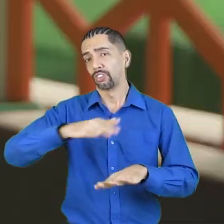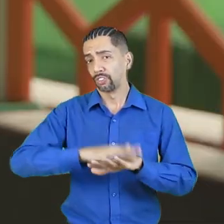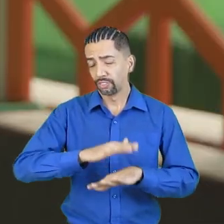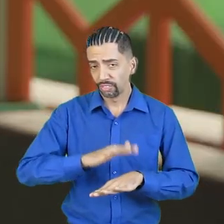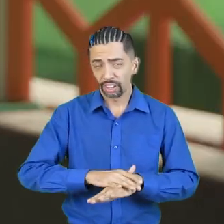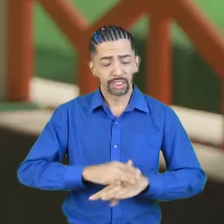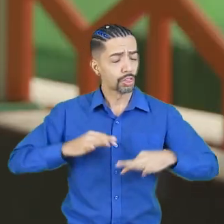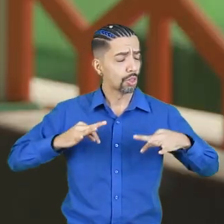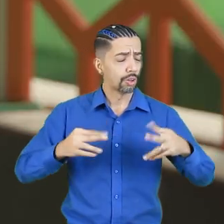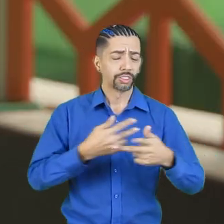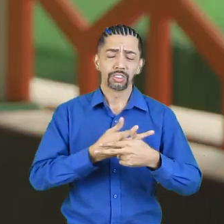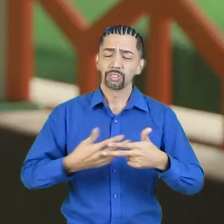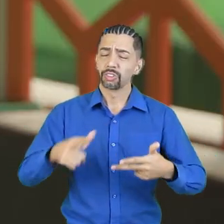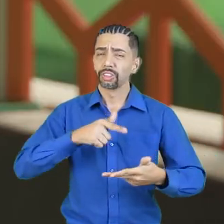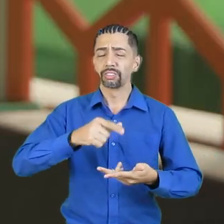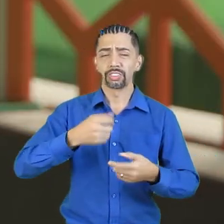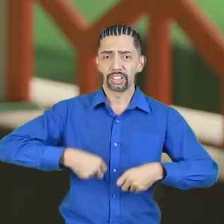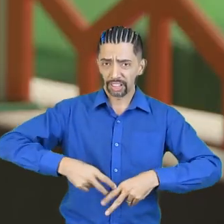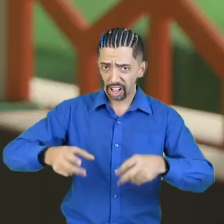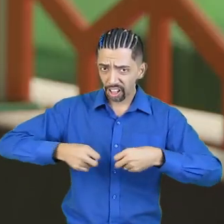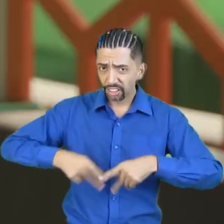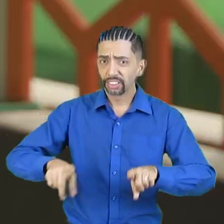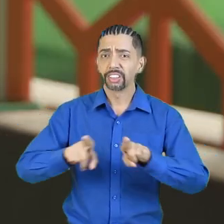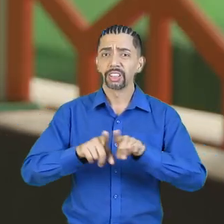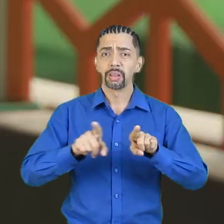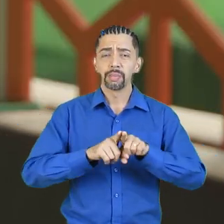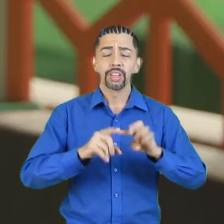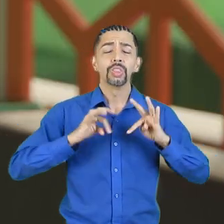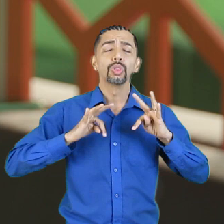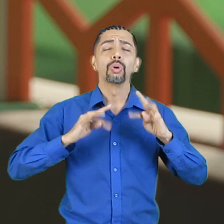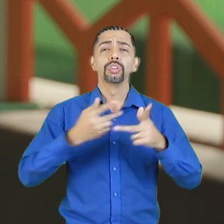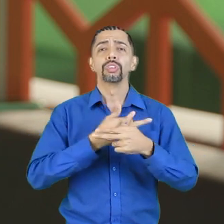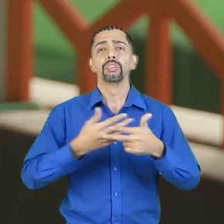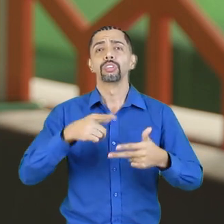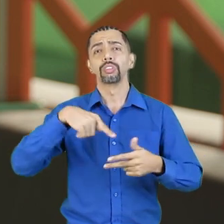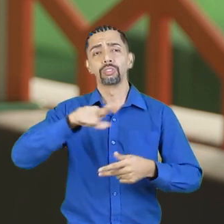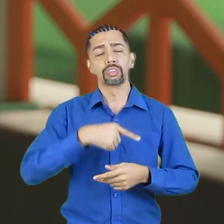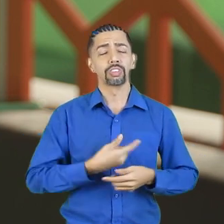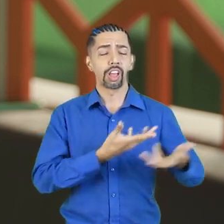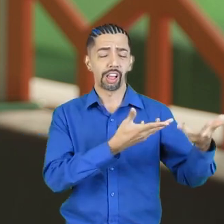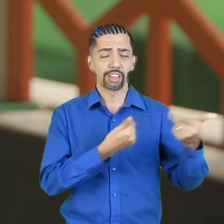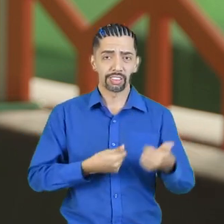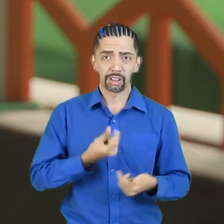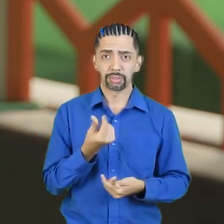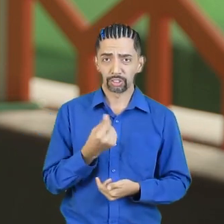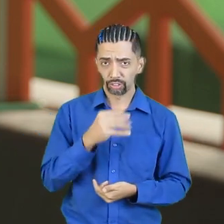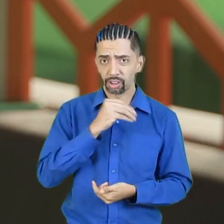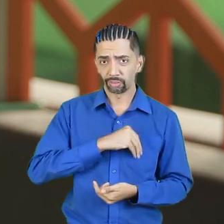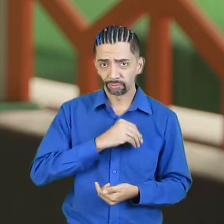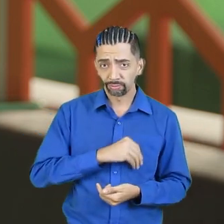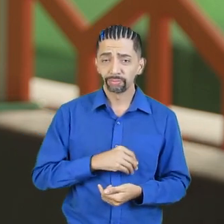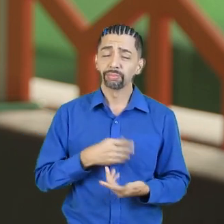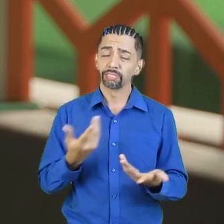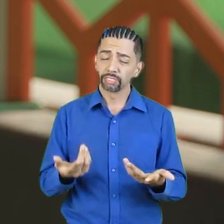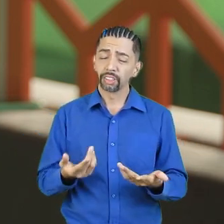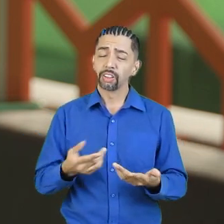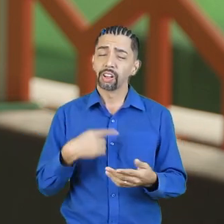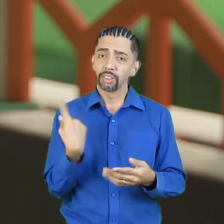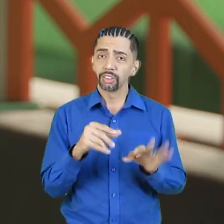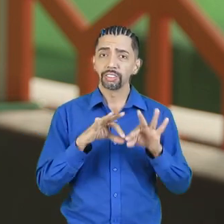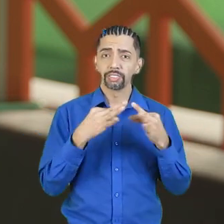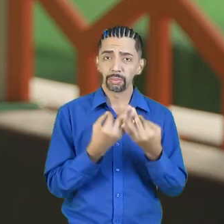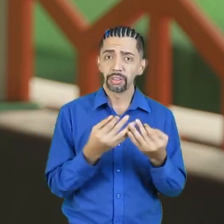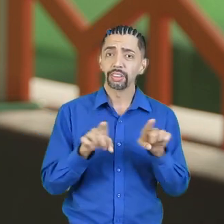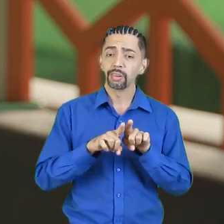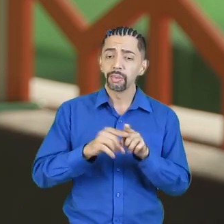Todas, desde todos os gastos que nós temos, como também todos os recursos que nós ganhamos. Com isso, a nossa família vai começar a entender, em